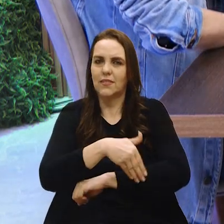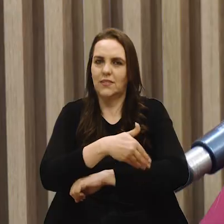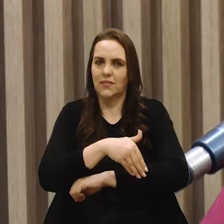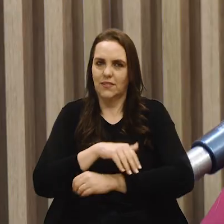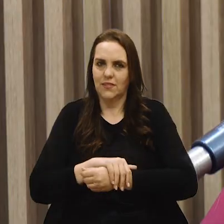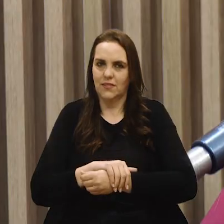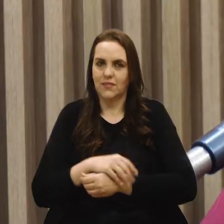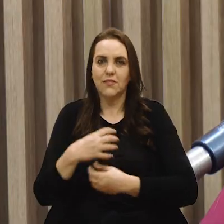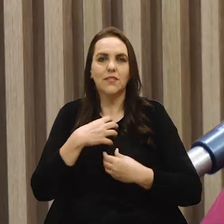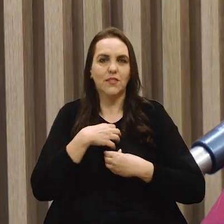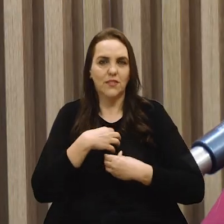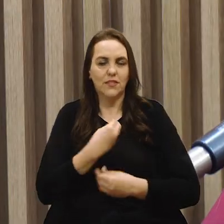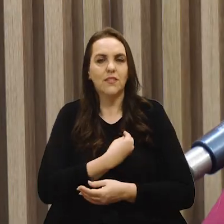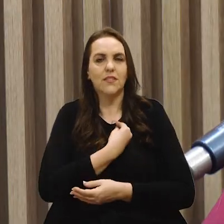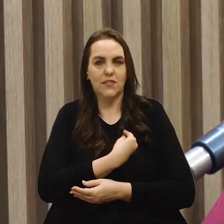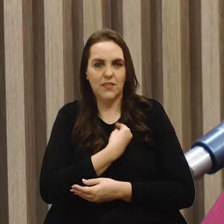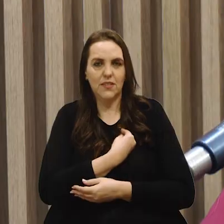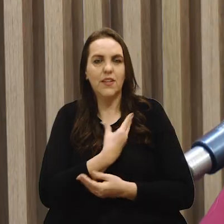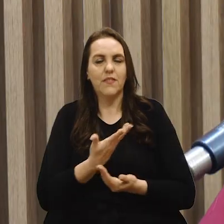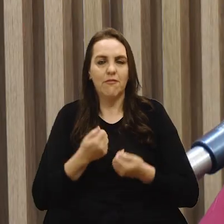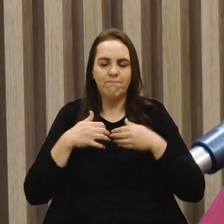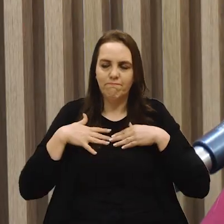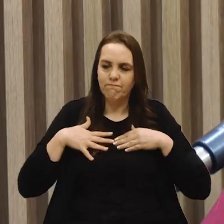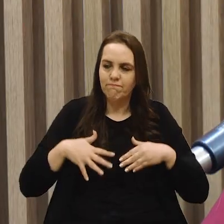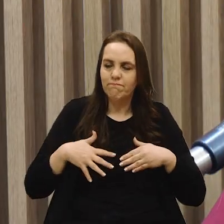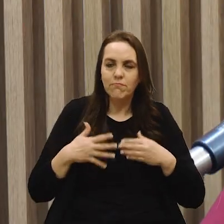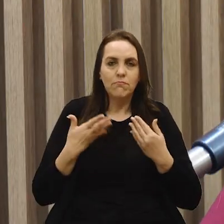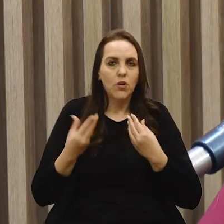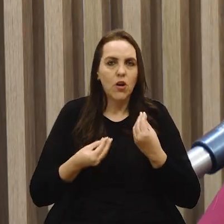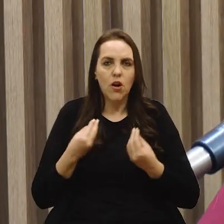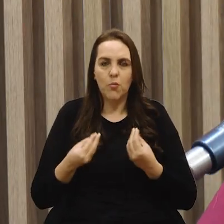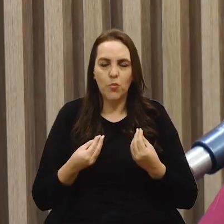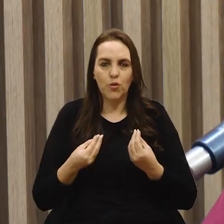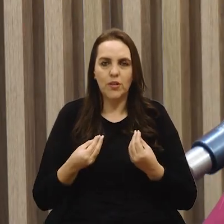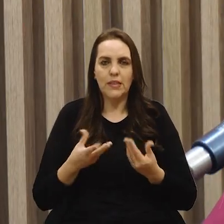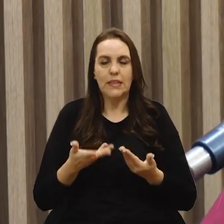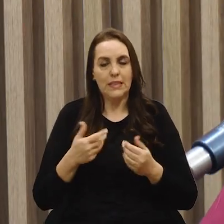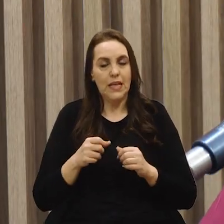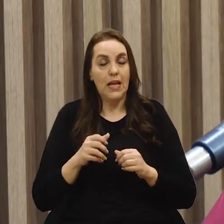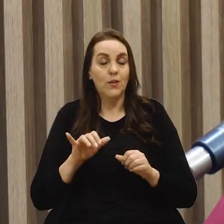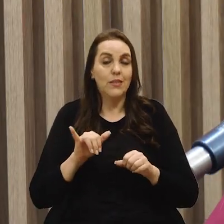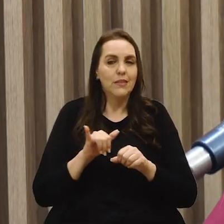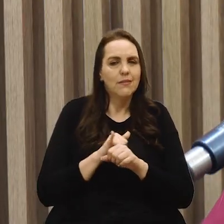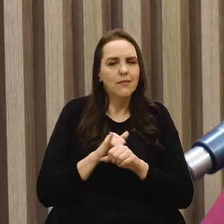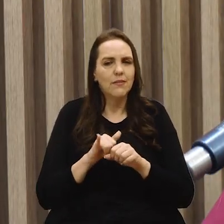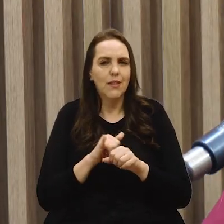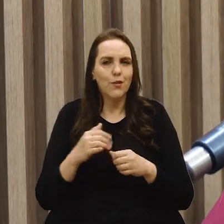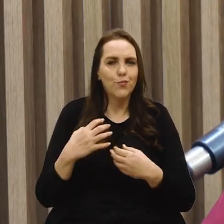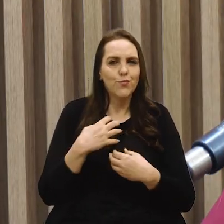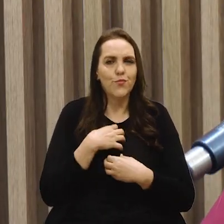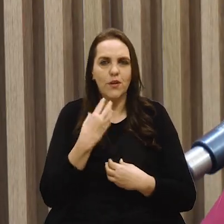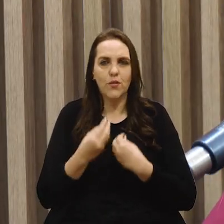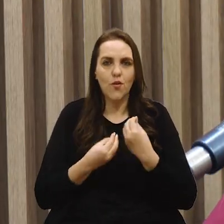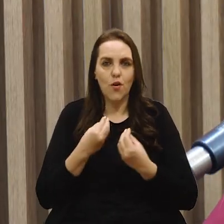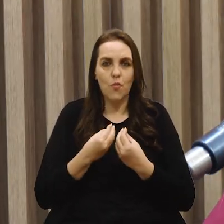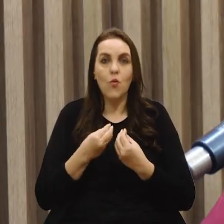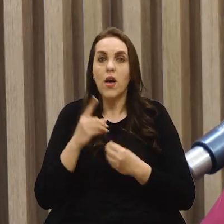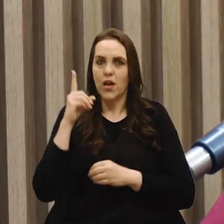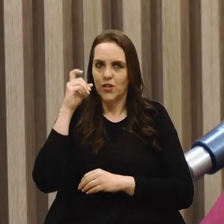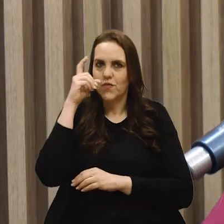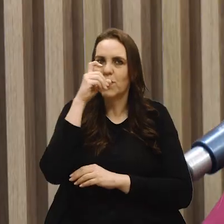de sobrevivência que se adquire, ela te causa algumas maneiras que